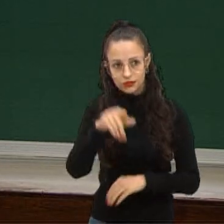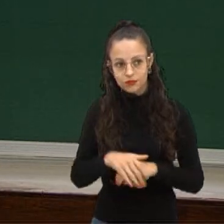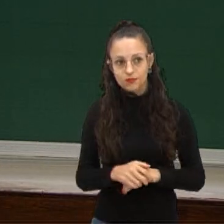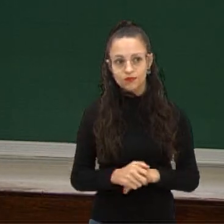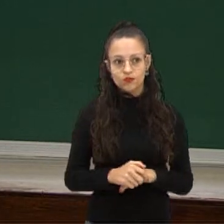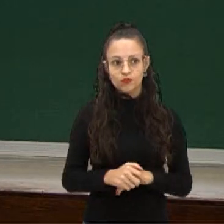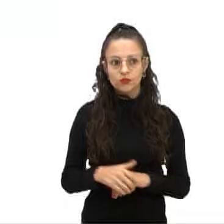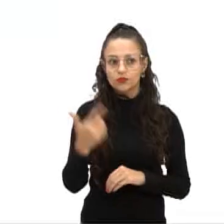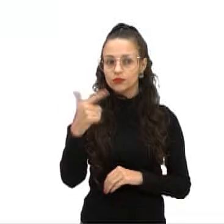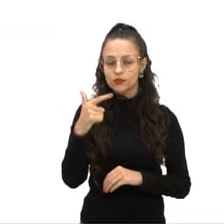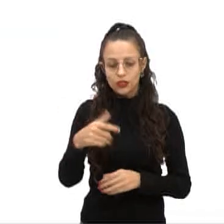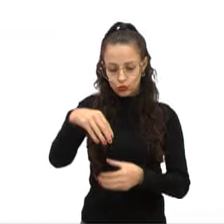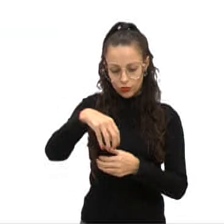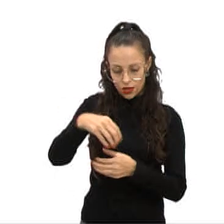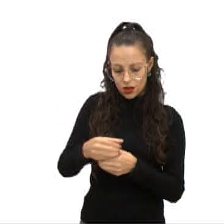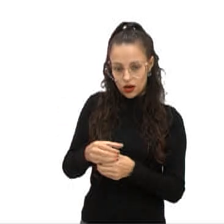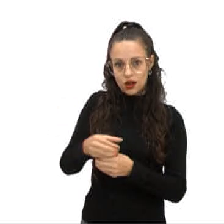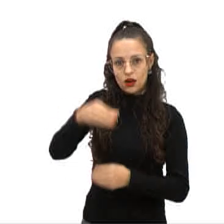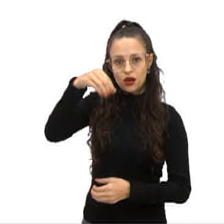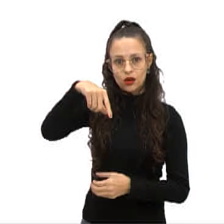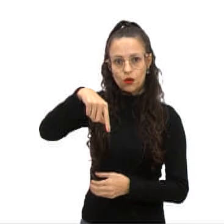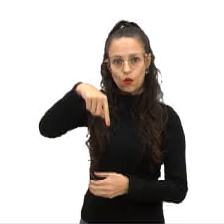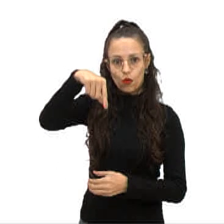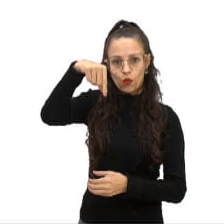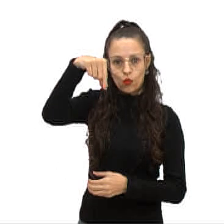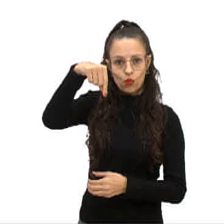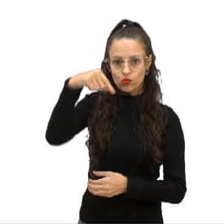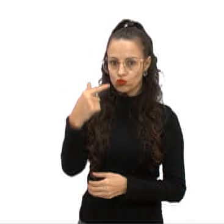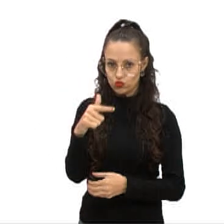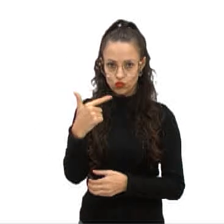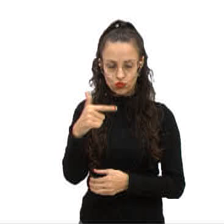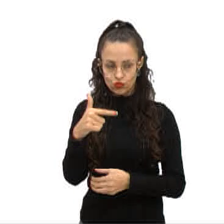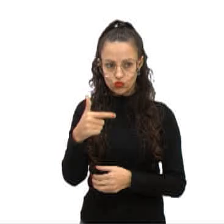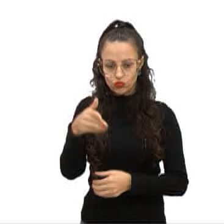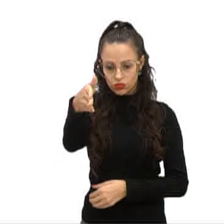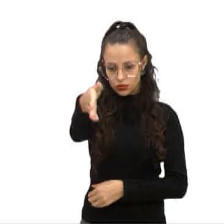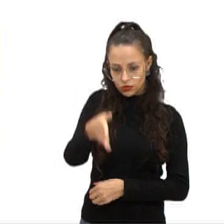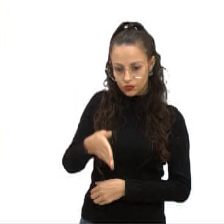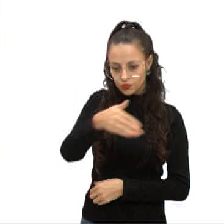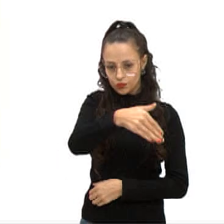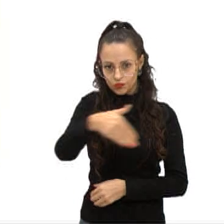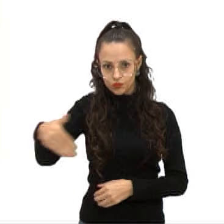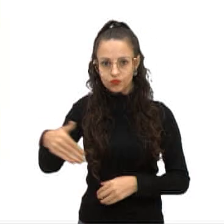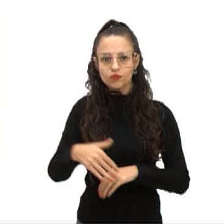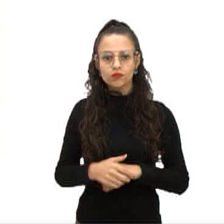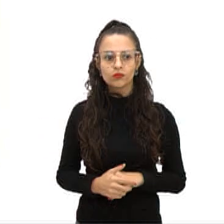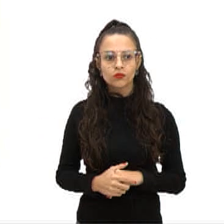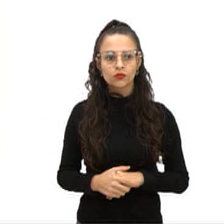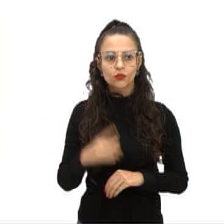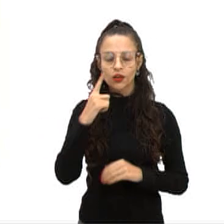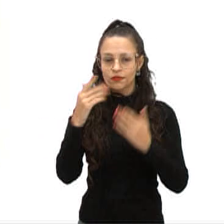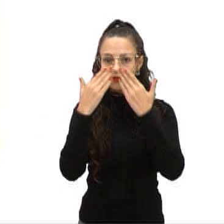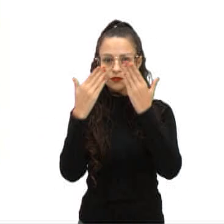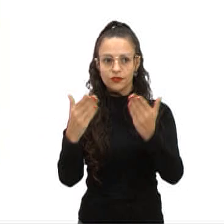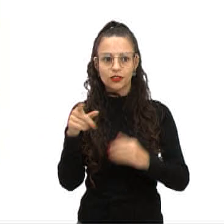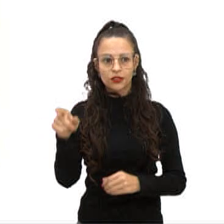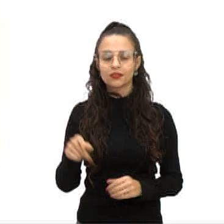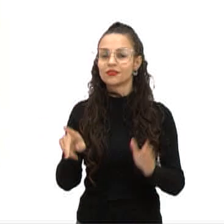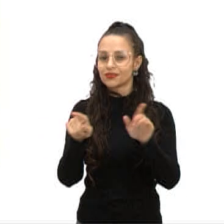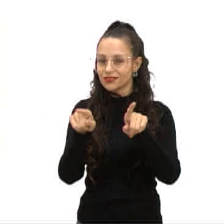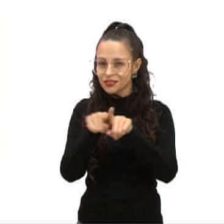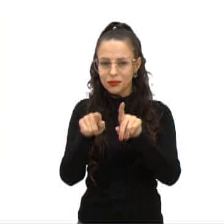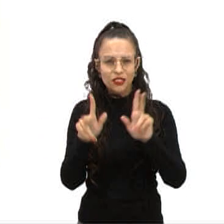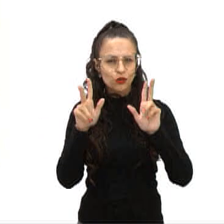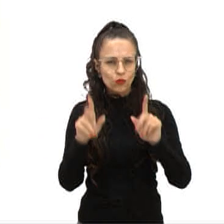separada, ela não tem a torre na construção, na concepção, né, do cruzeiro aqui da igreja, tá? Mas olha a frente dela, o